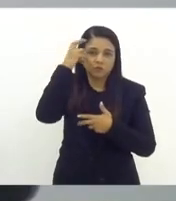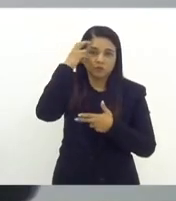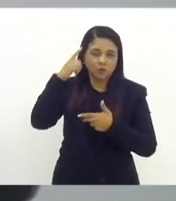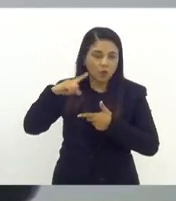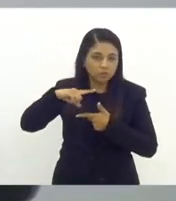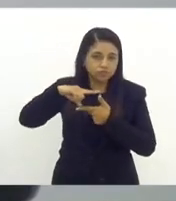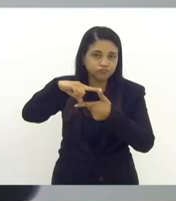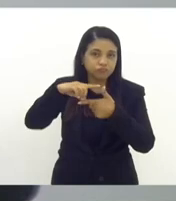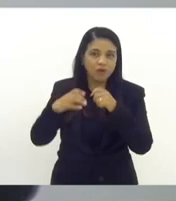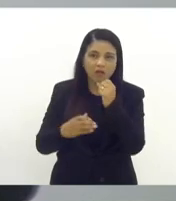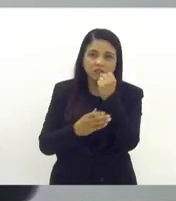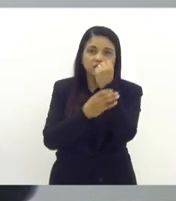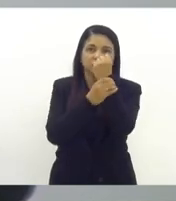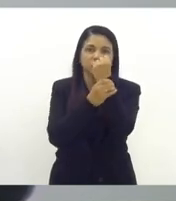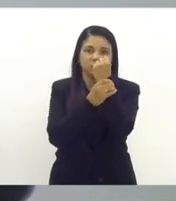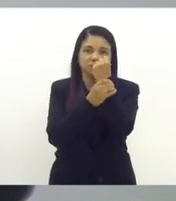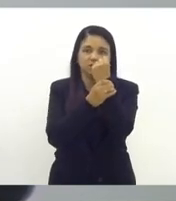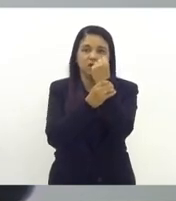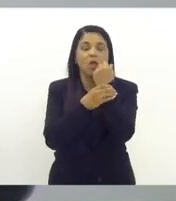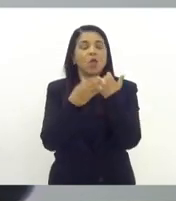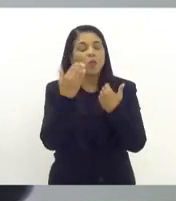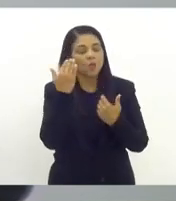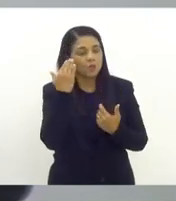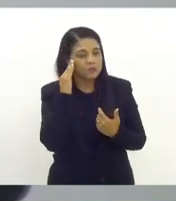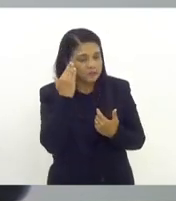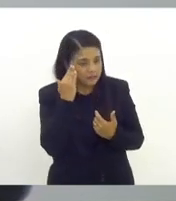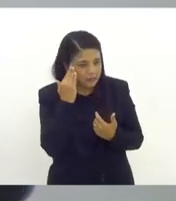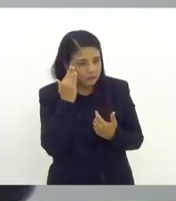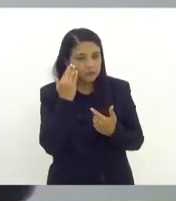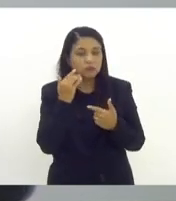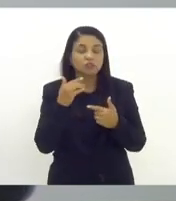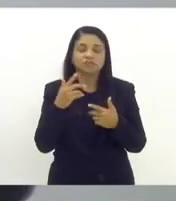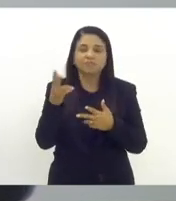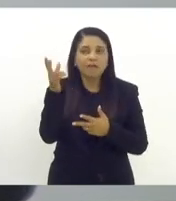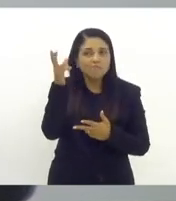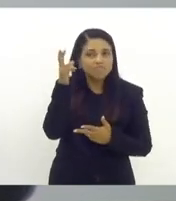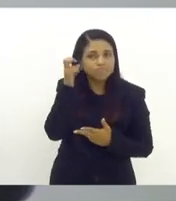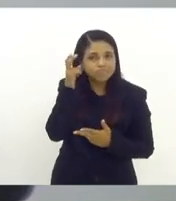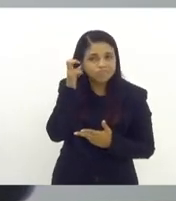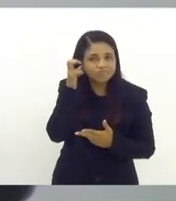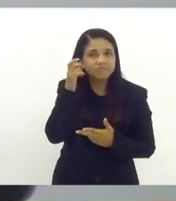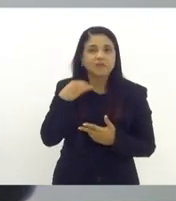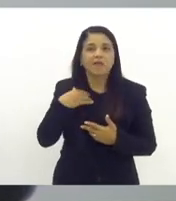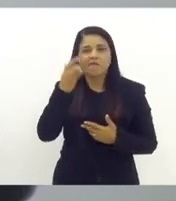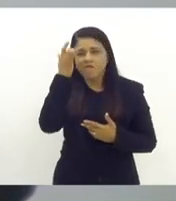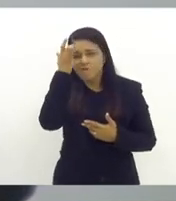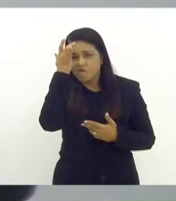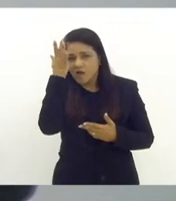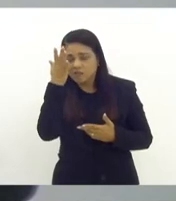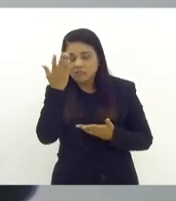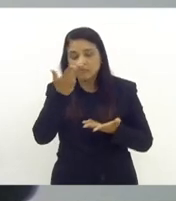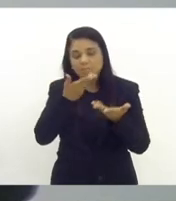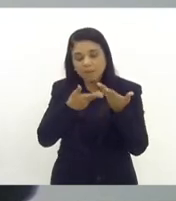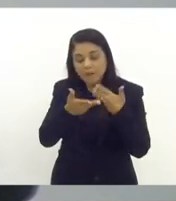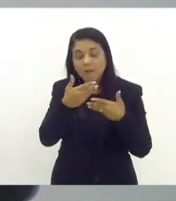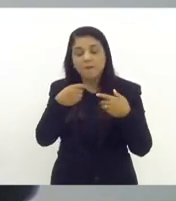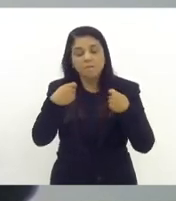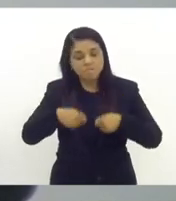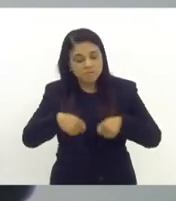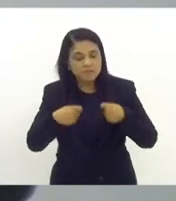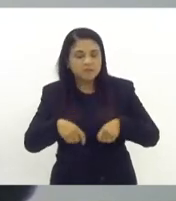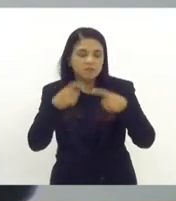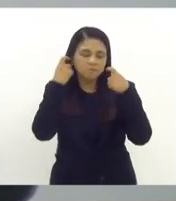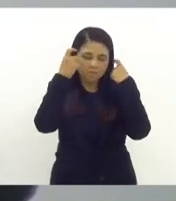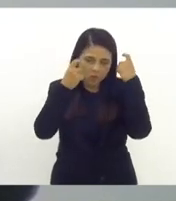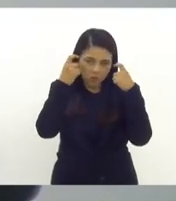eu compreendo a gente tá aqui empenhado em ouvi-los em facilitar mas ao mesmo tempo existe uma preocupação